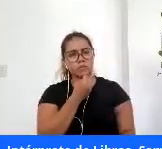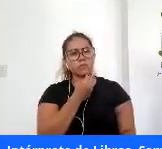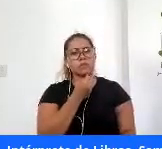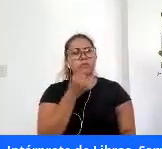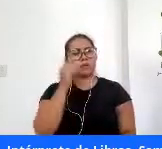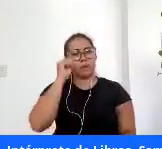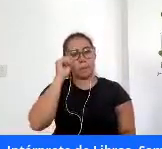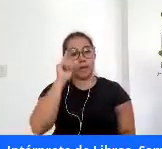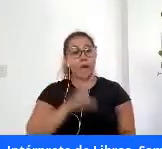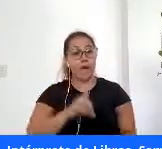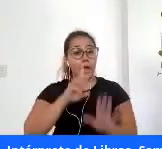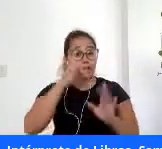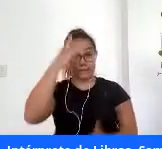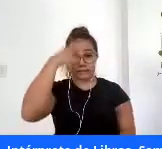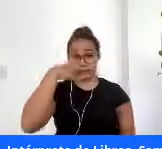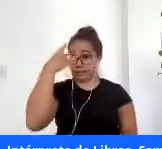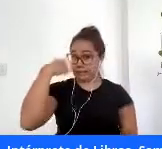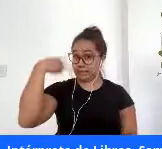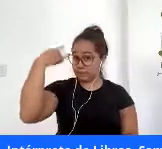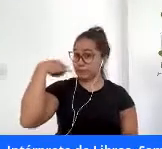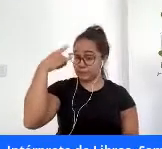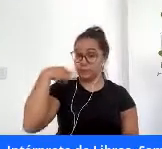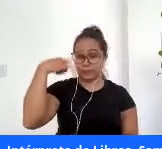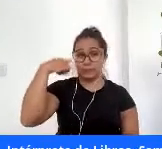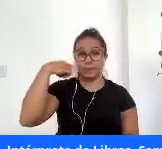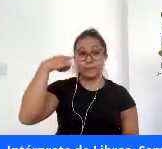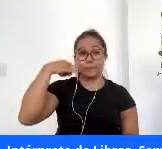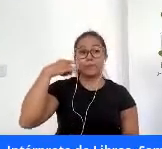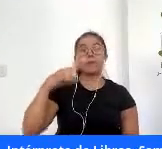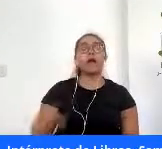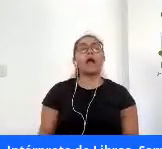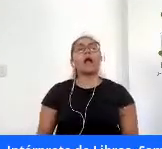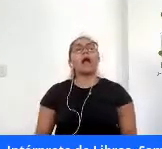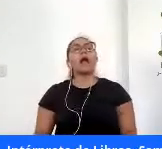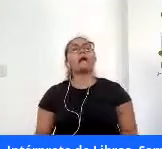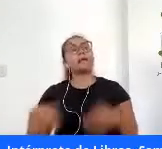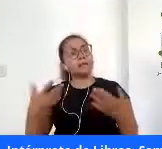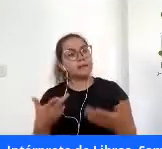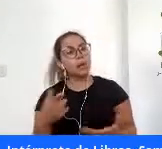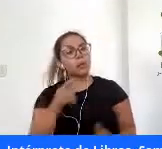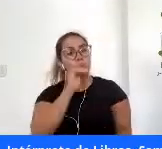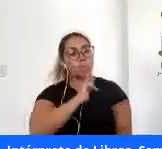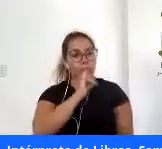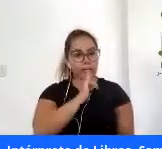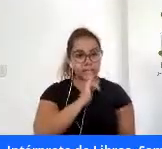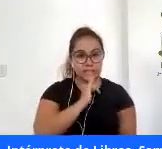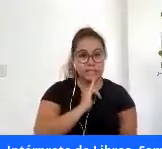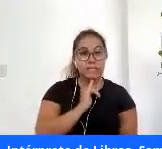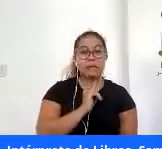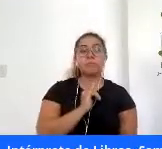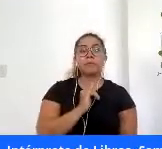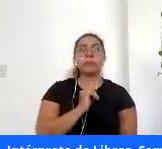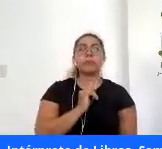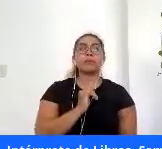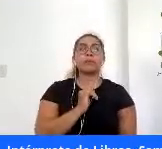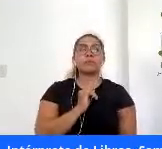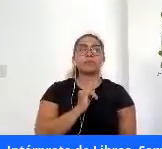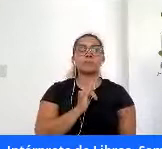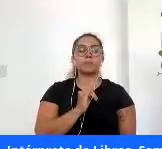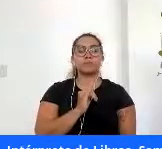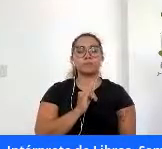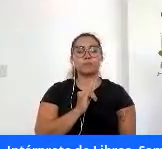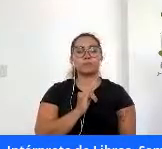um deficiente visual, né? Então, nesse caso, você tem um exemplo típico de